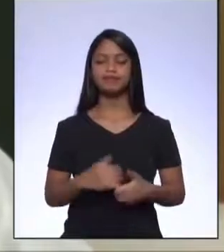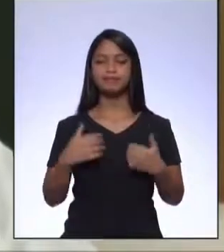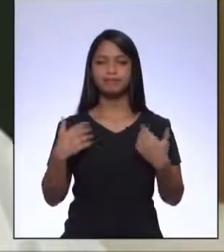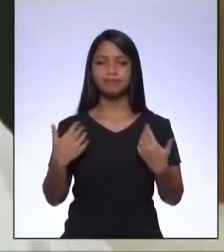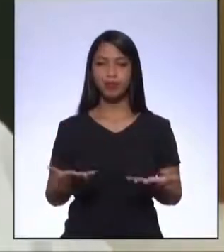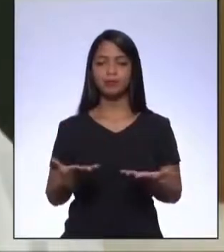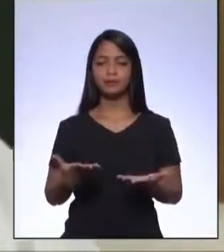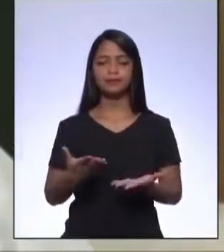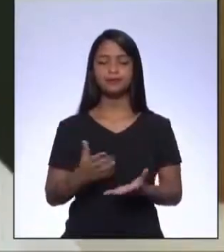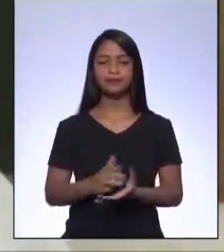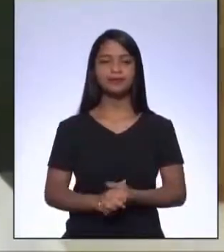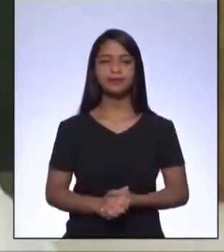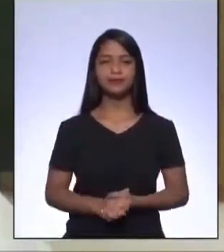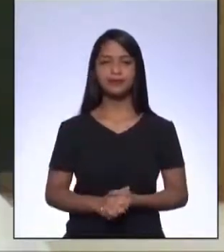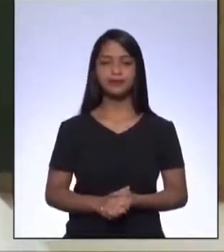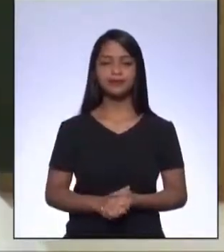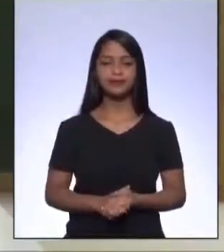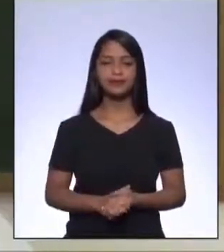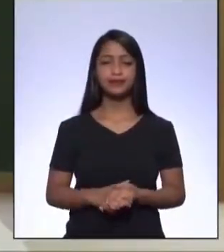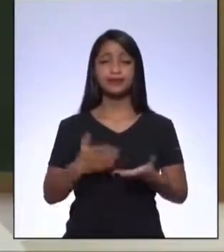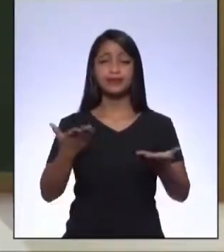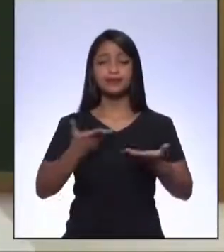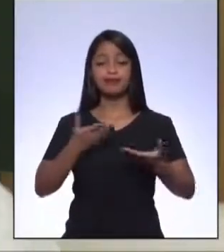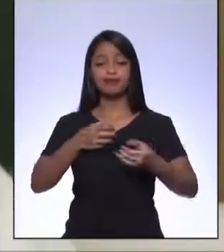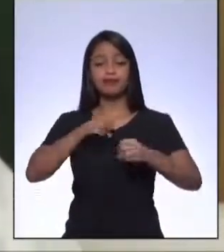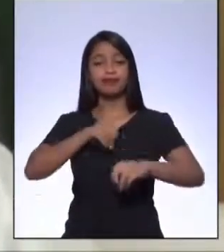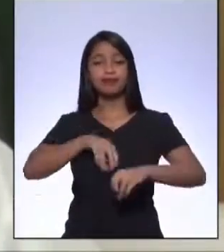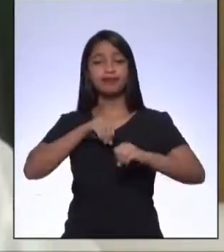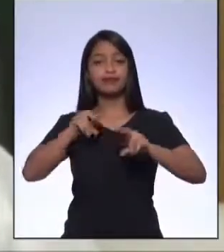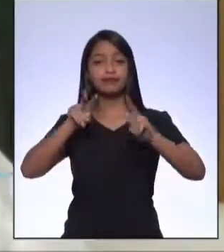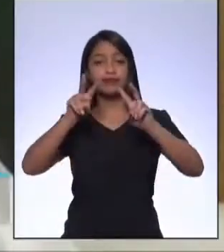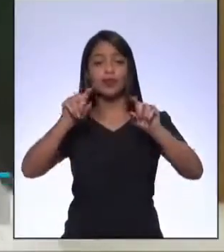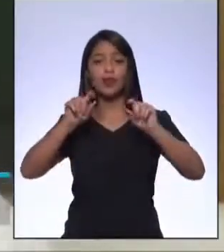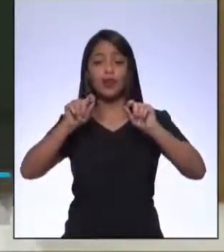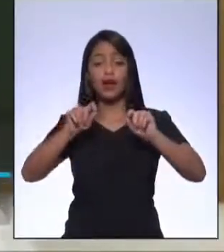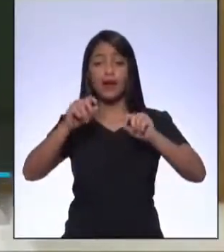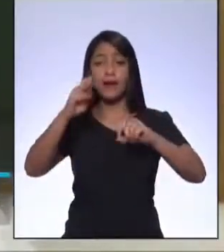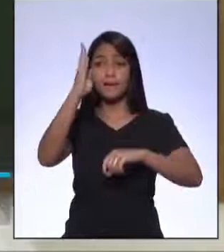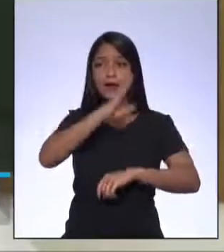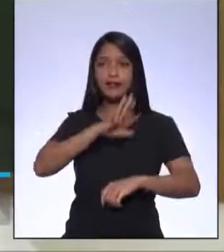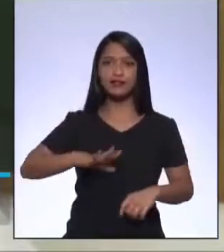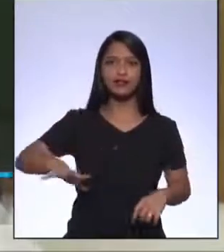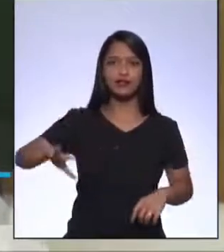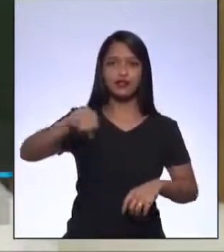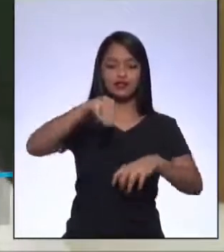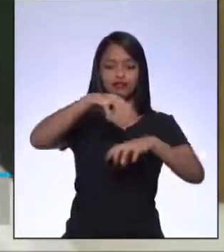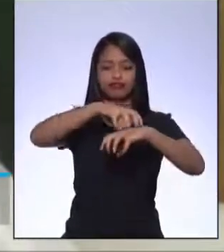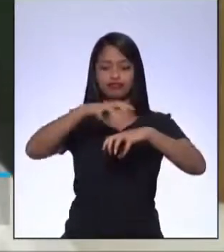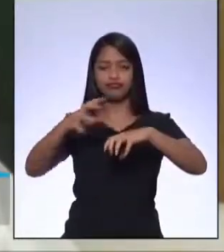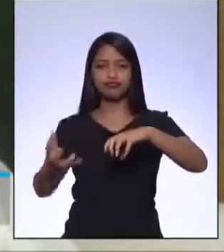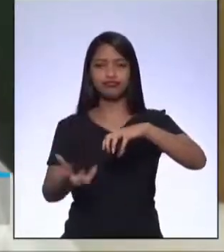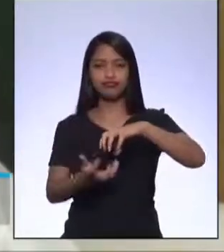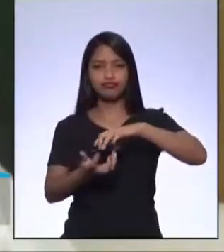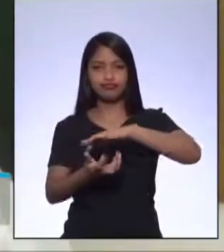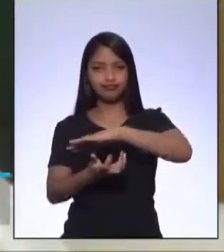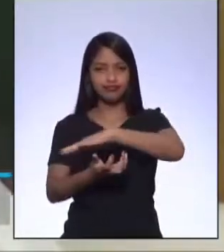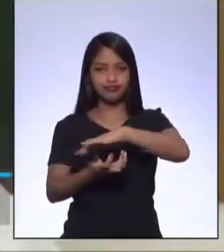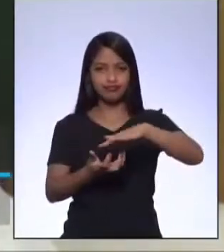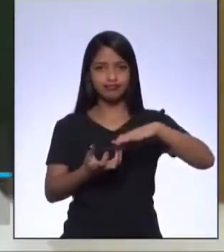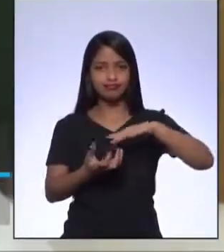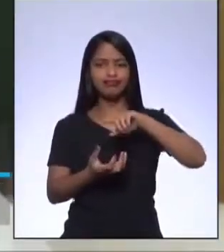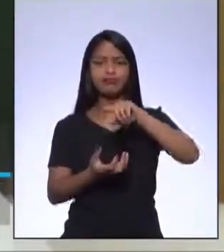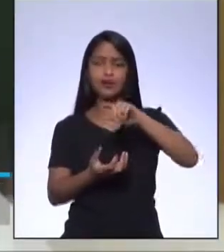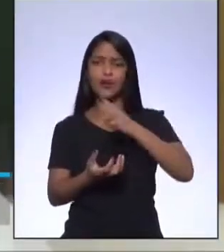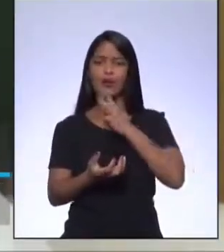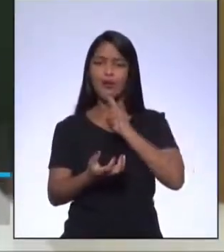Bom, nós vamos falar de ecossistema brasileiro, tá, ok? Vocês já conhecem, mas a gente